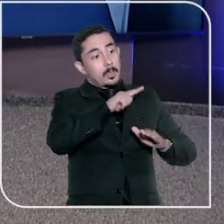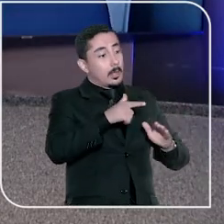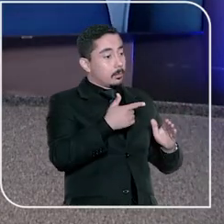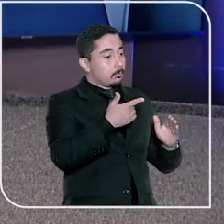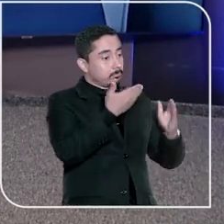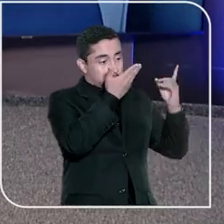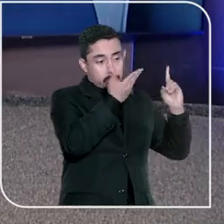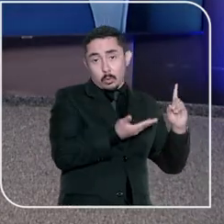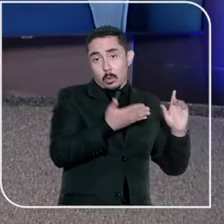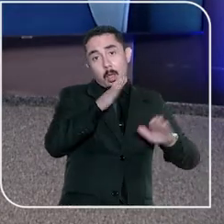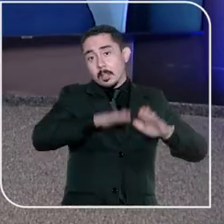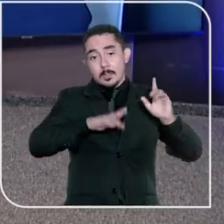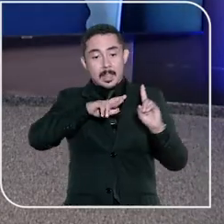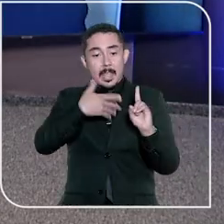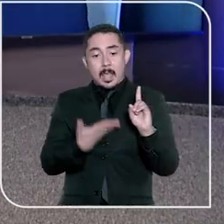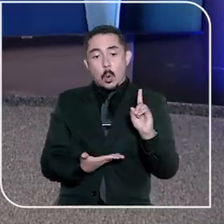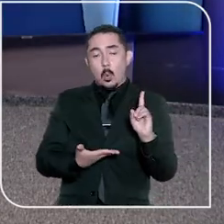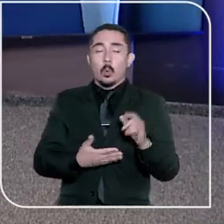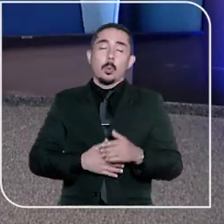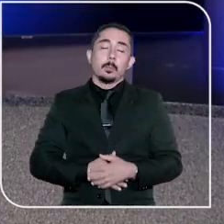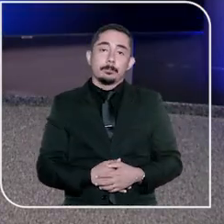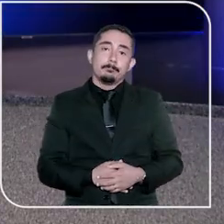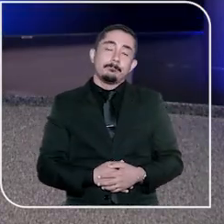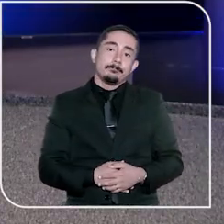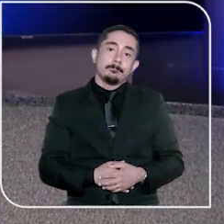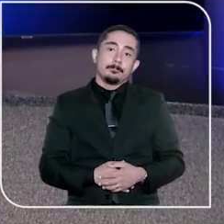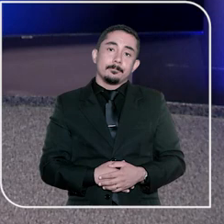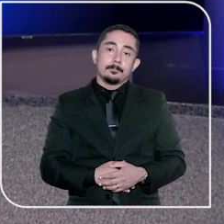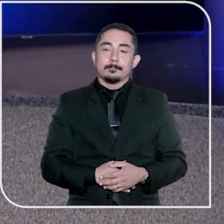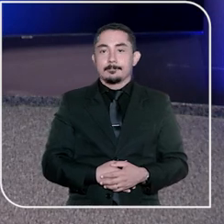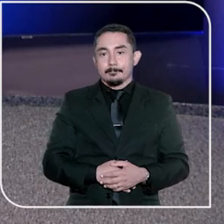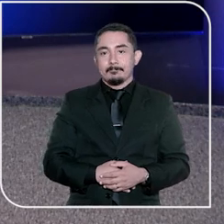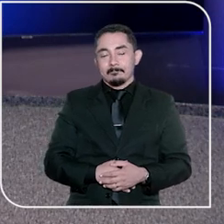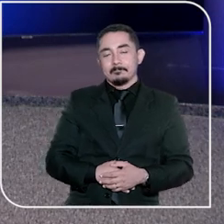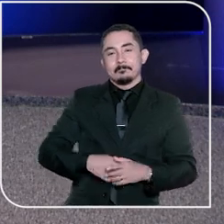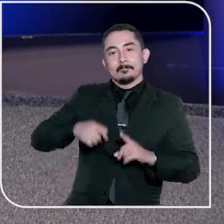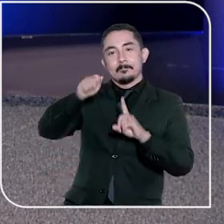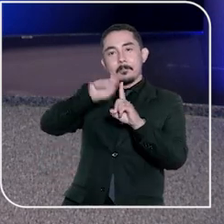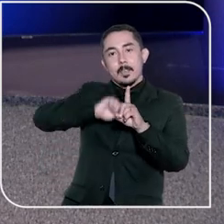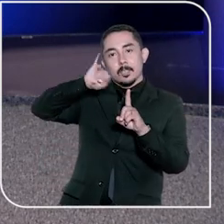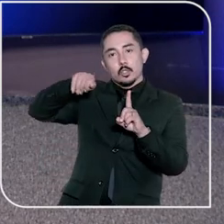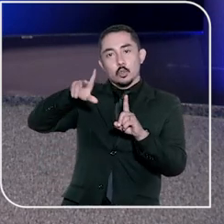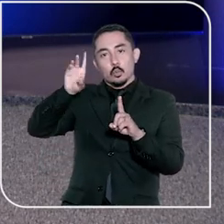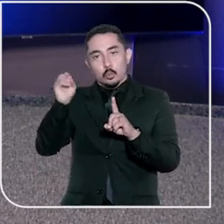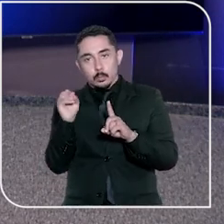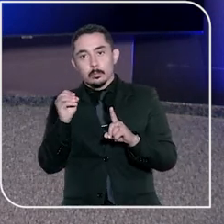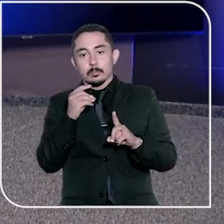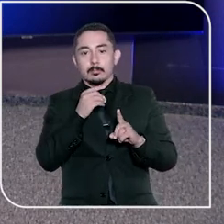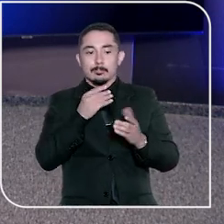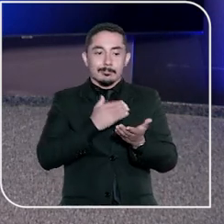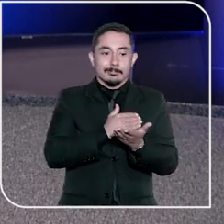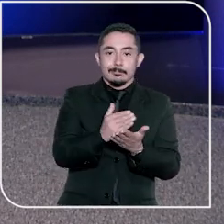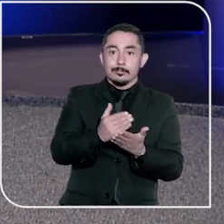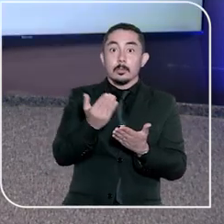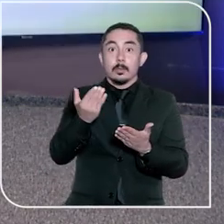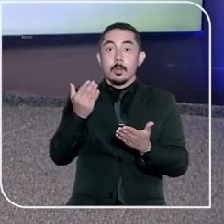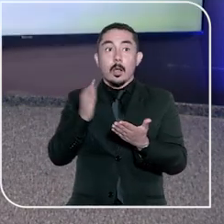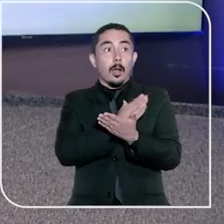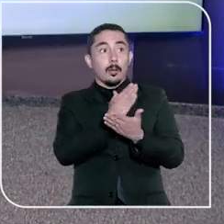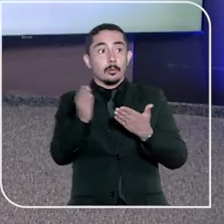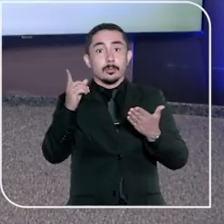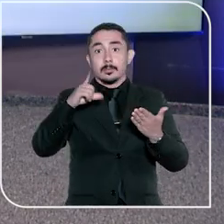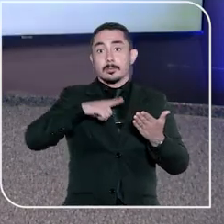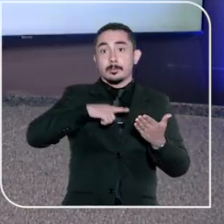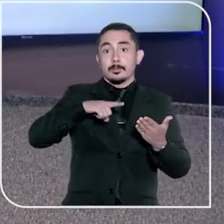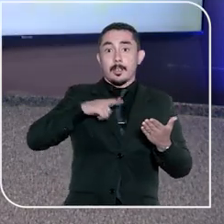Espólio é autor ou é mês de Julho chegando muita gente vai sair de férias e já